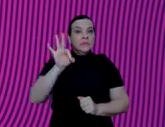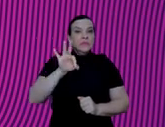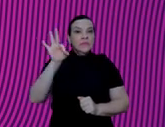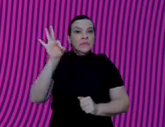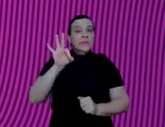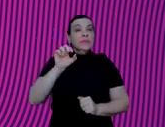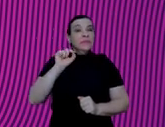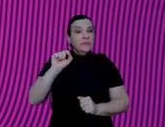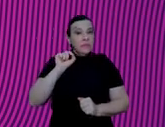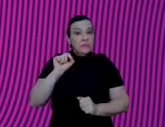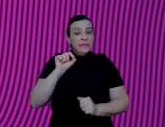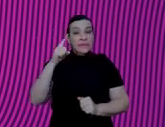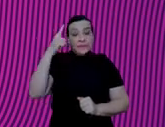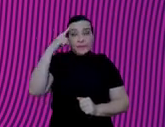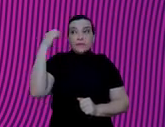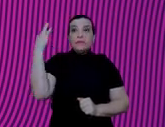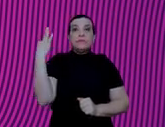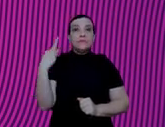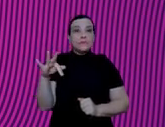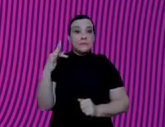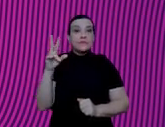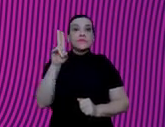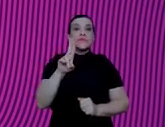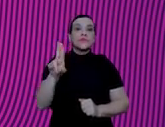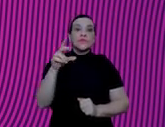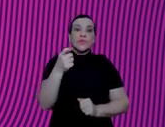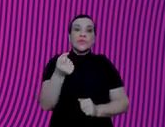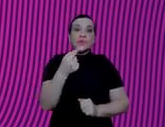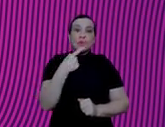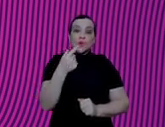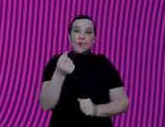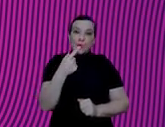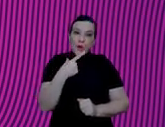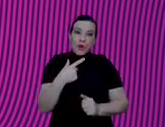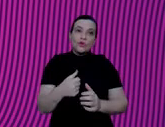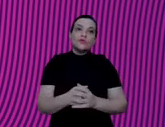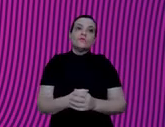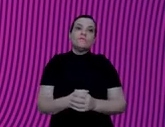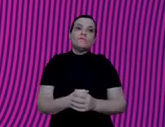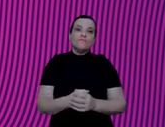na emergência usando opioide. Então, realmente é uma taxa...